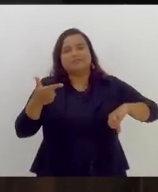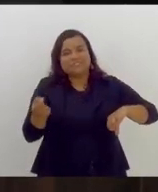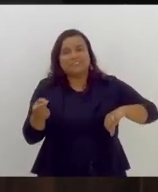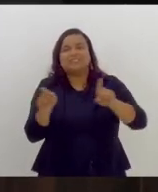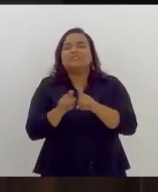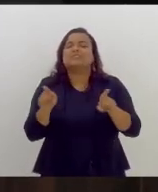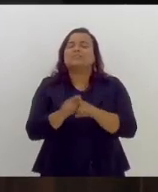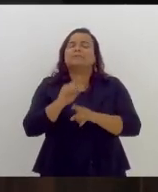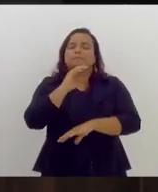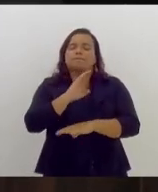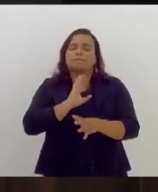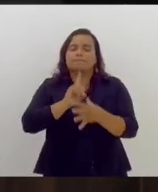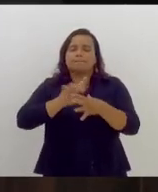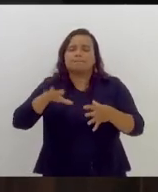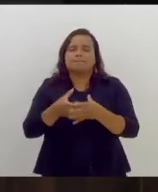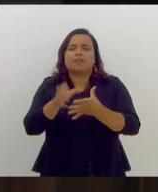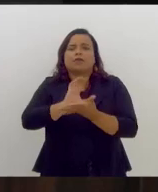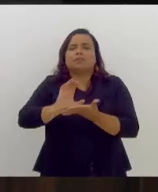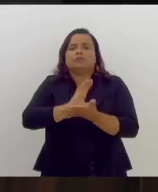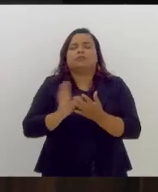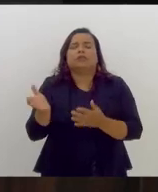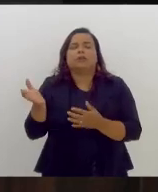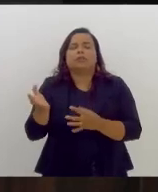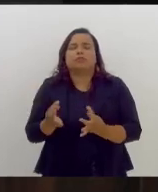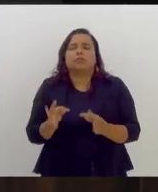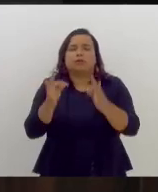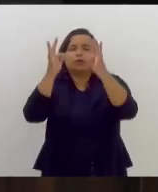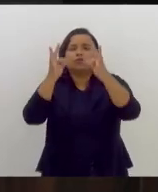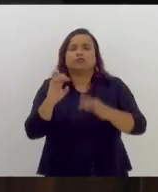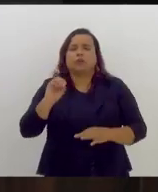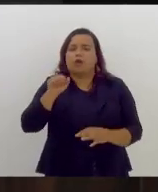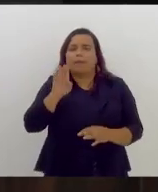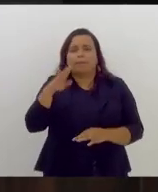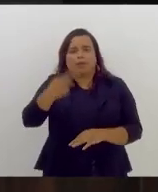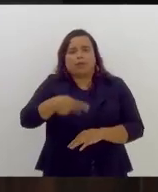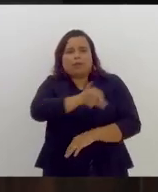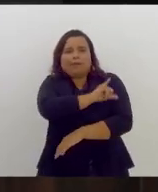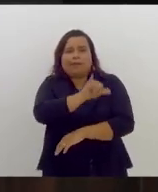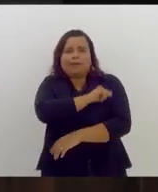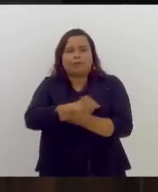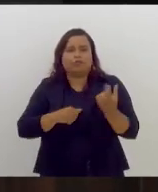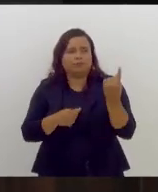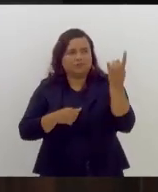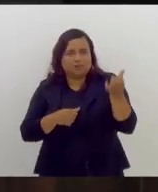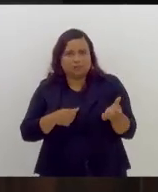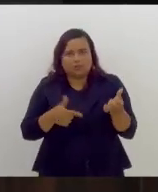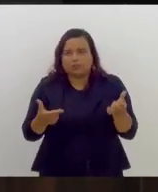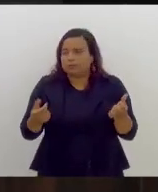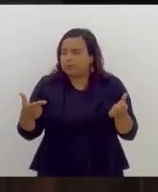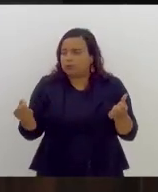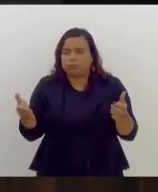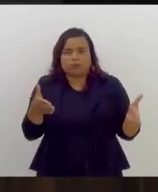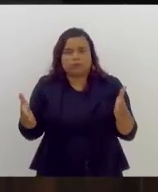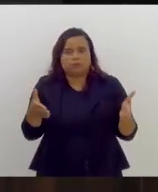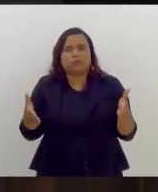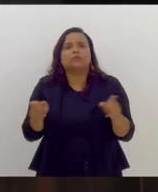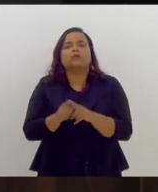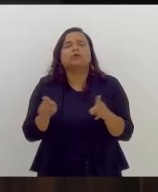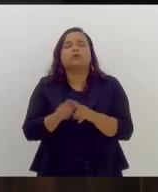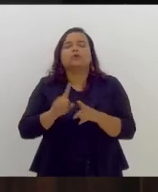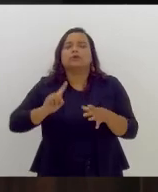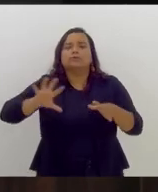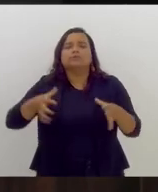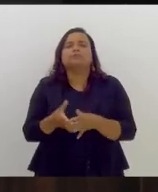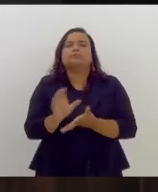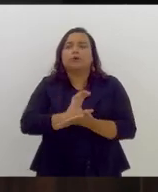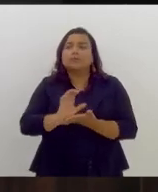do Conselho de Tecnologia da OAB Rio de Janeiro, entre 2016 e 2018, membro do